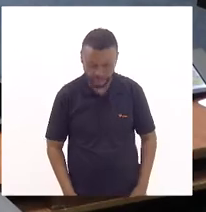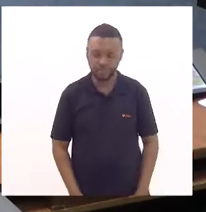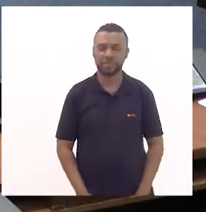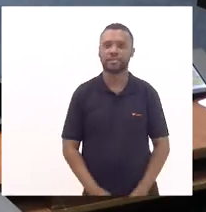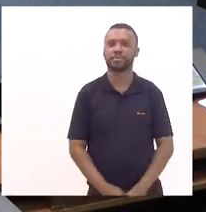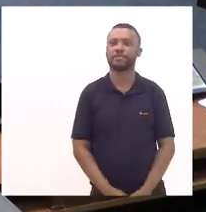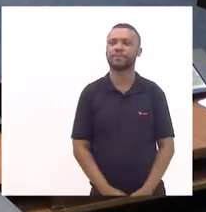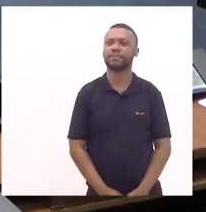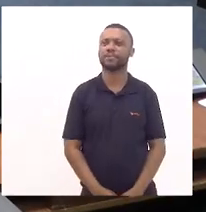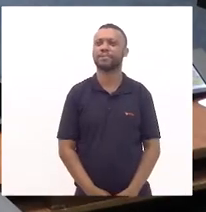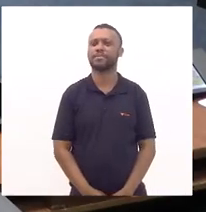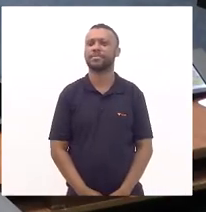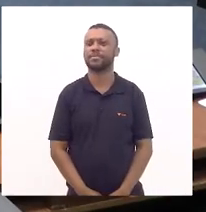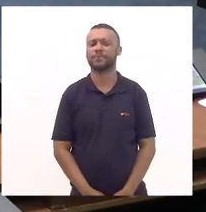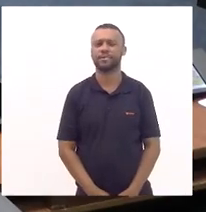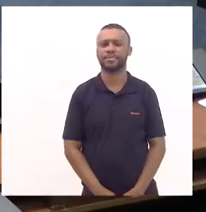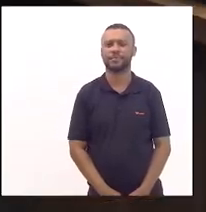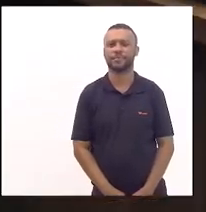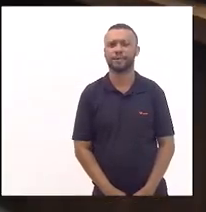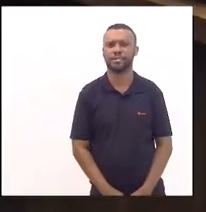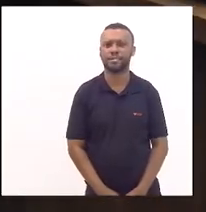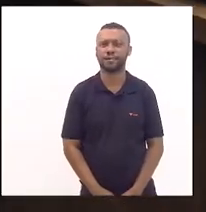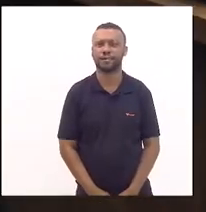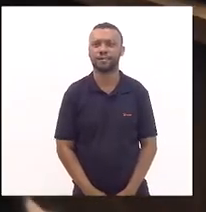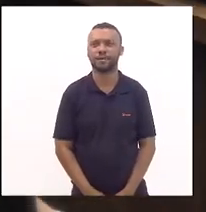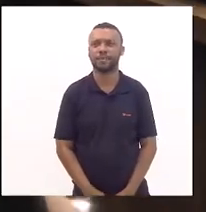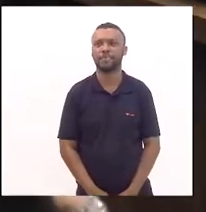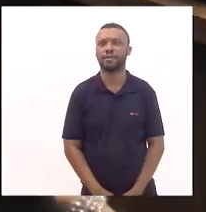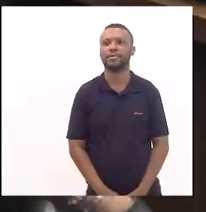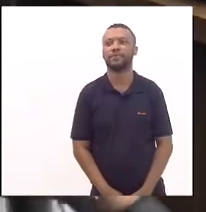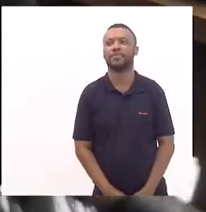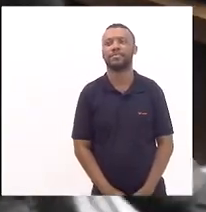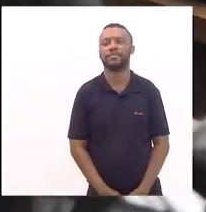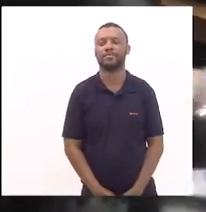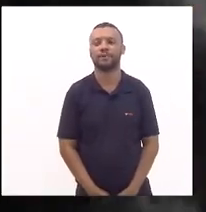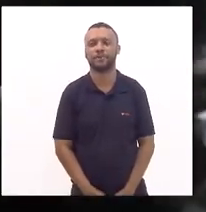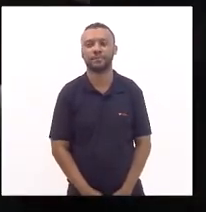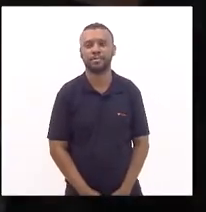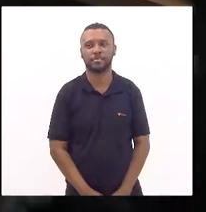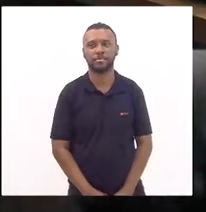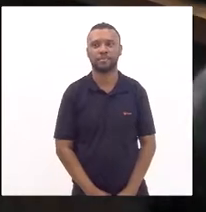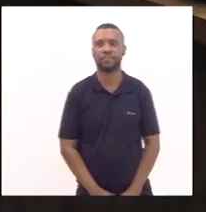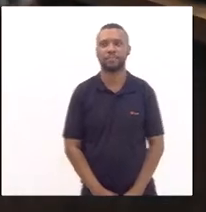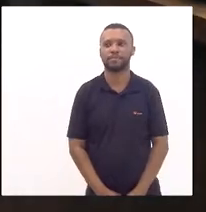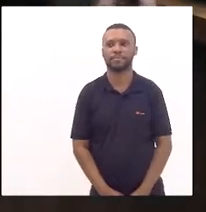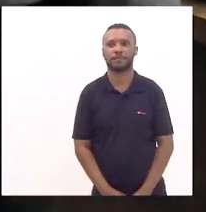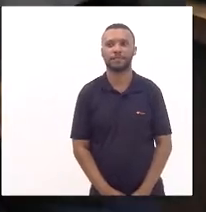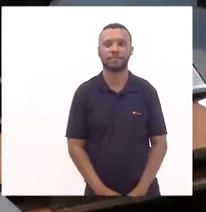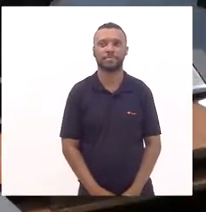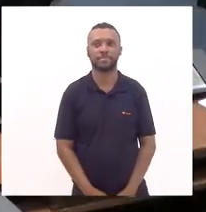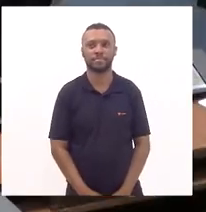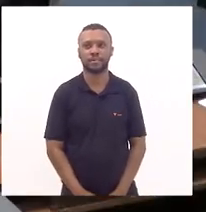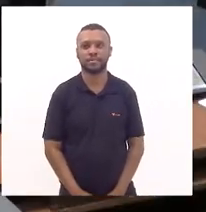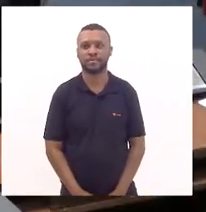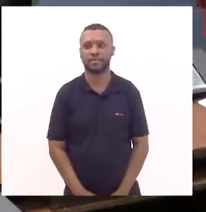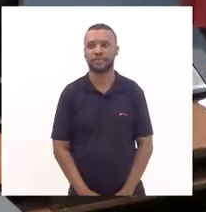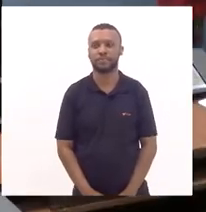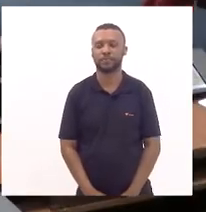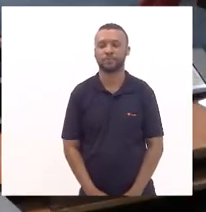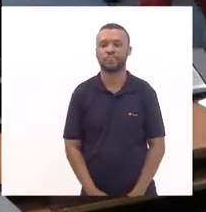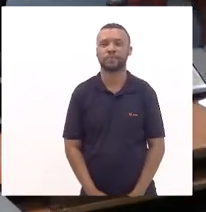Oi. Não queria fazer uma questão de ordem, pela ordem, na verdade. Eliomar primeiro, Mônica